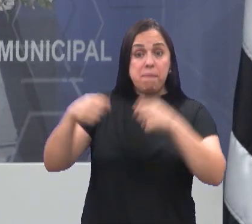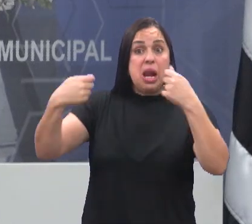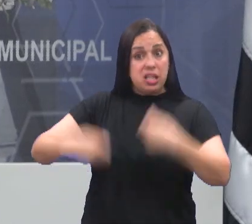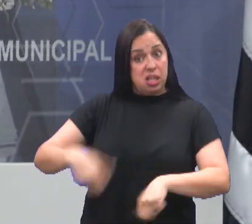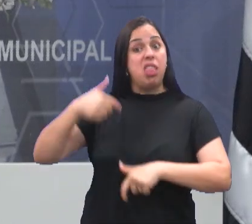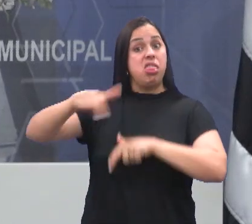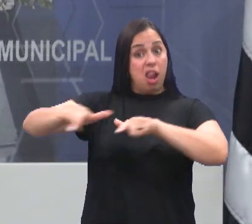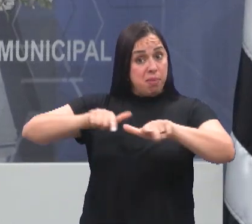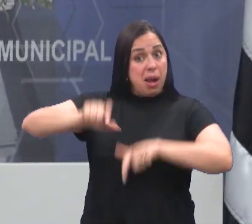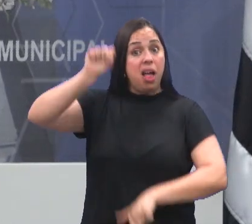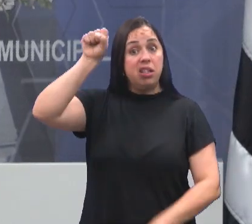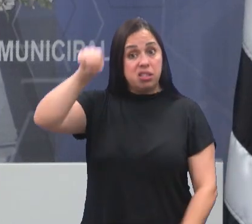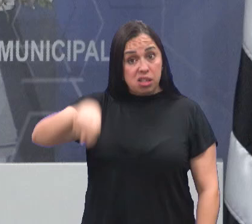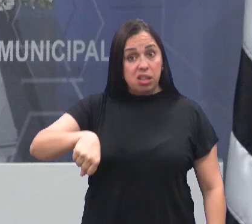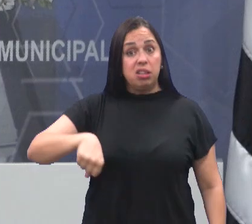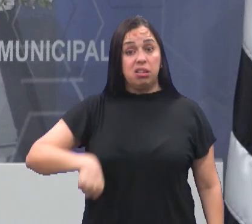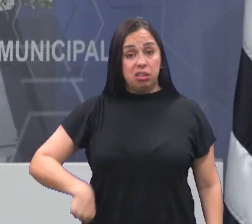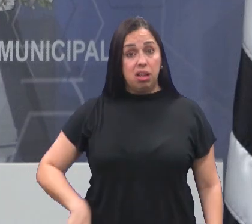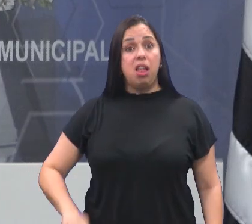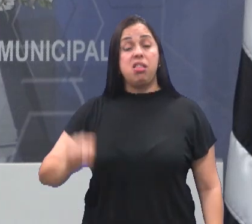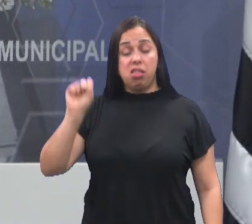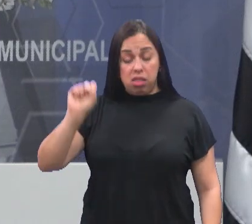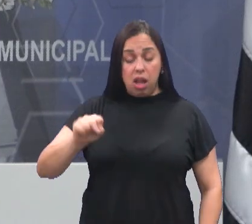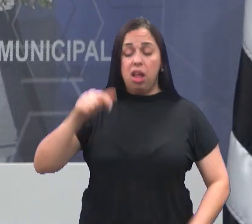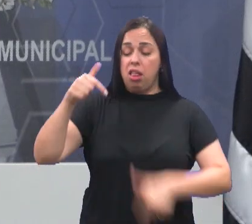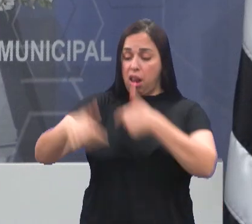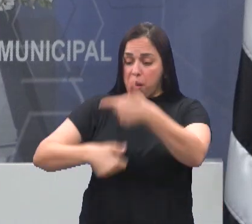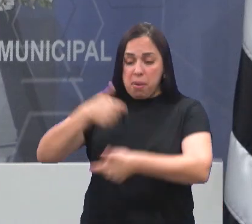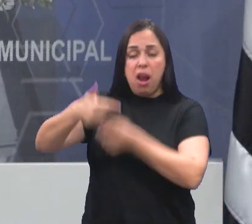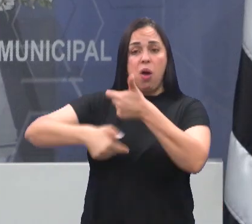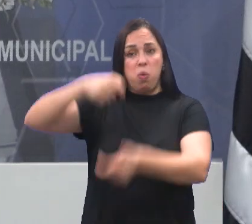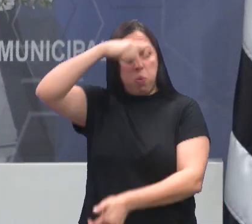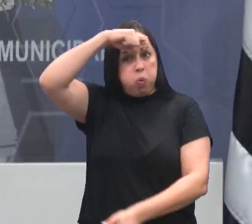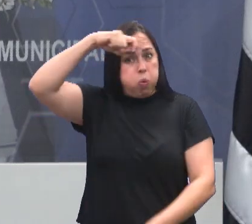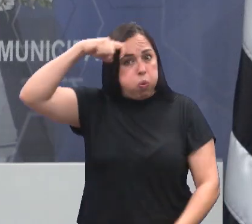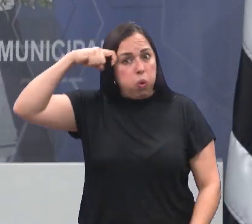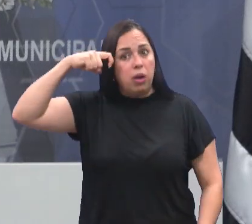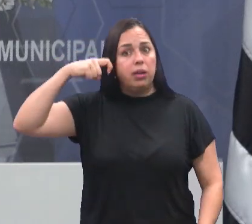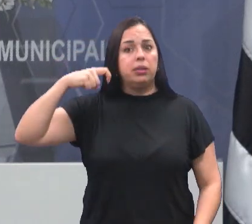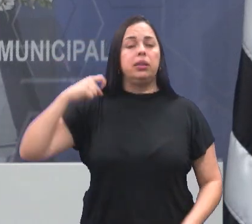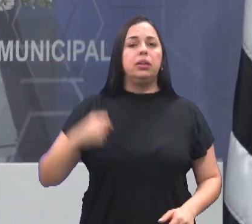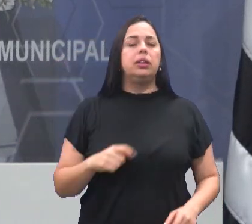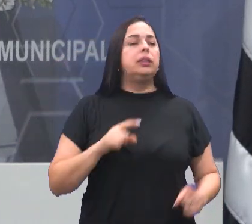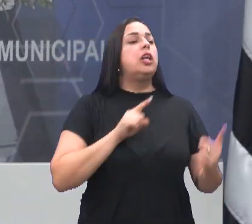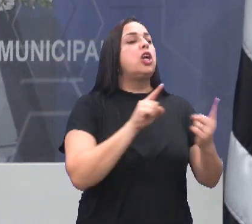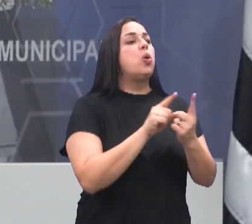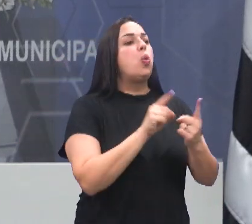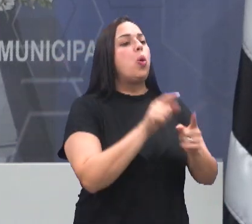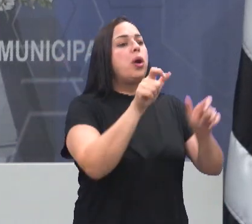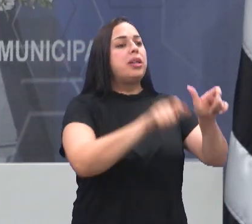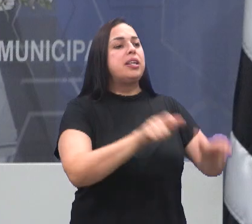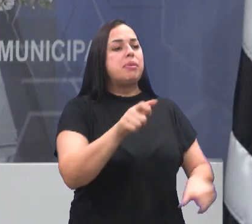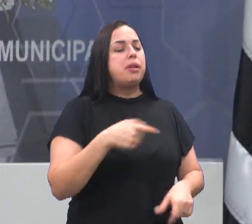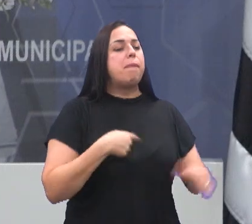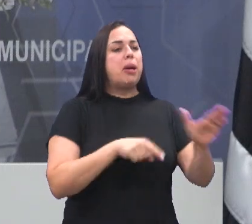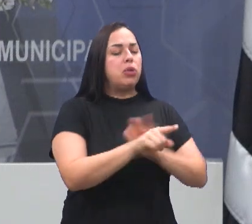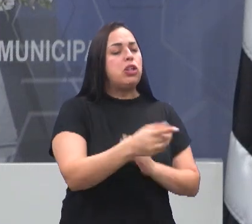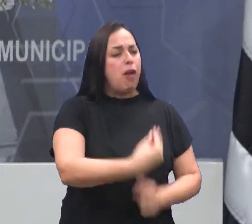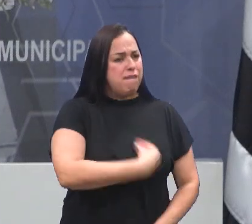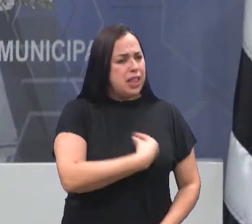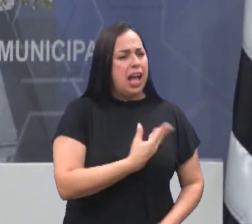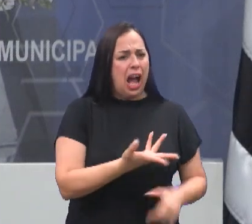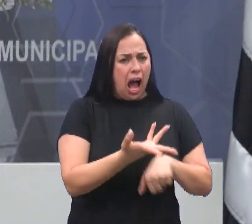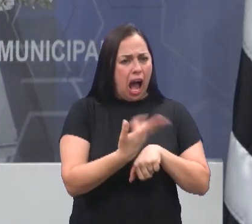tem que trabalhar muito, né? Quando a gente encontra um munícipe e fala, nossa, sua vida é corrida, porque a